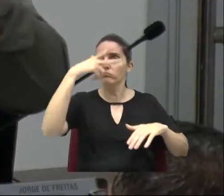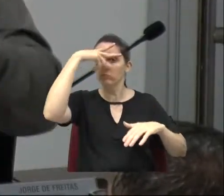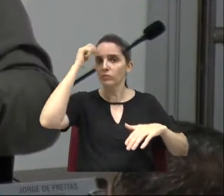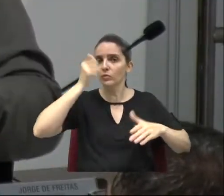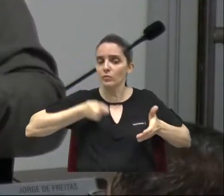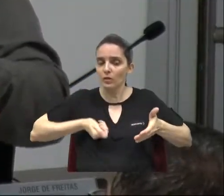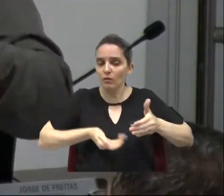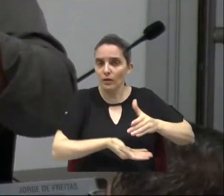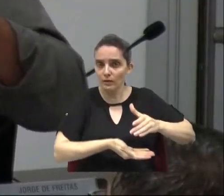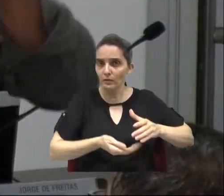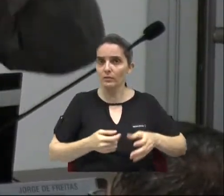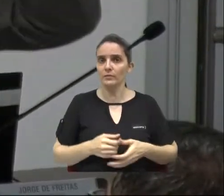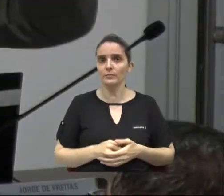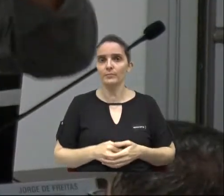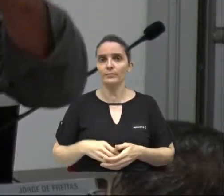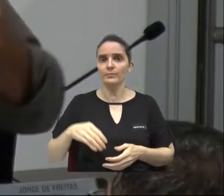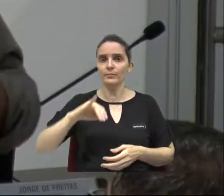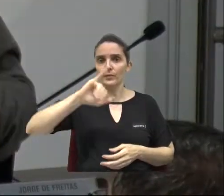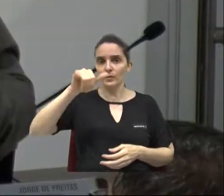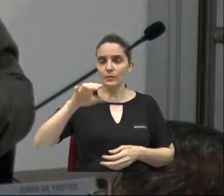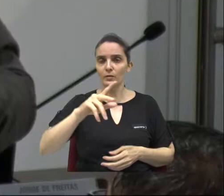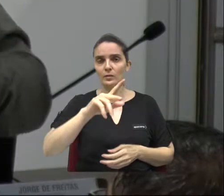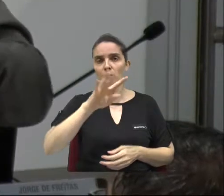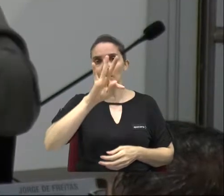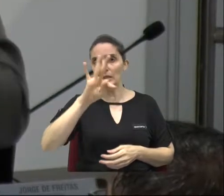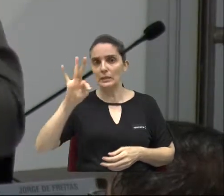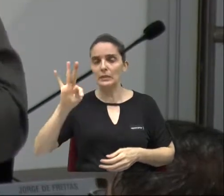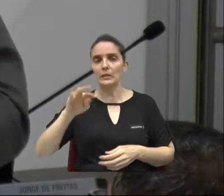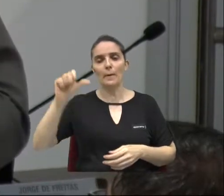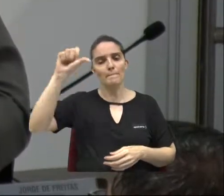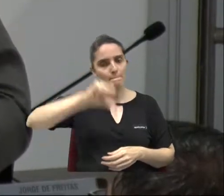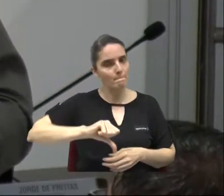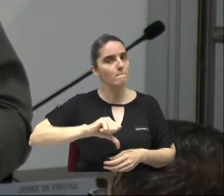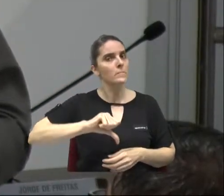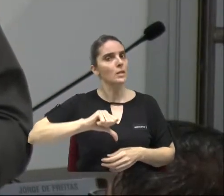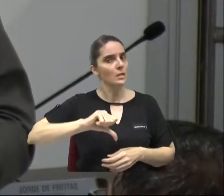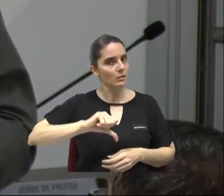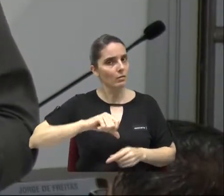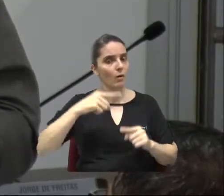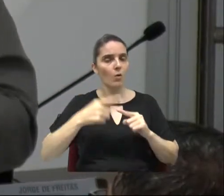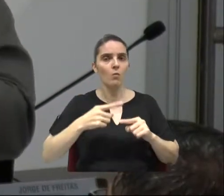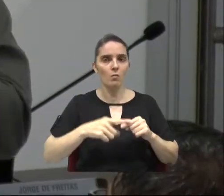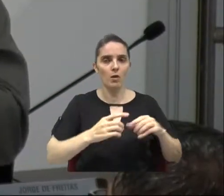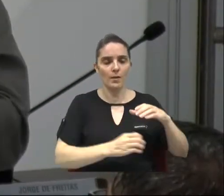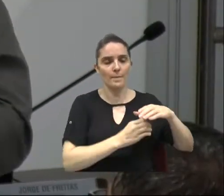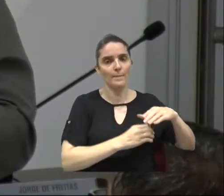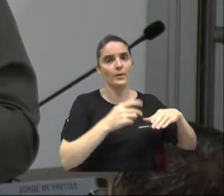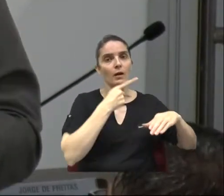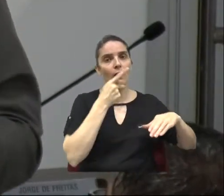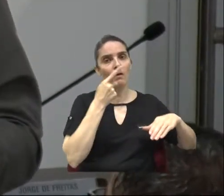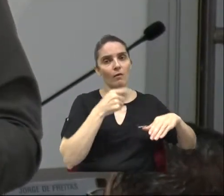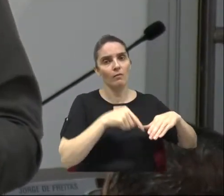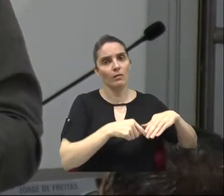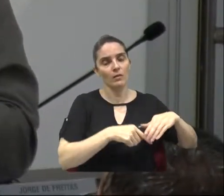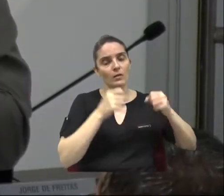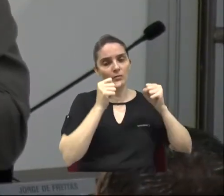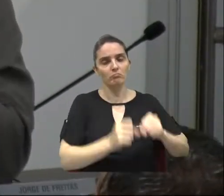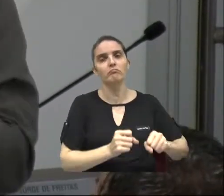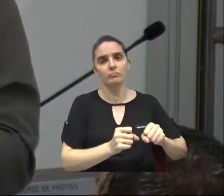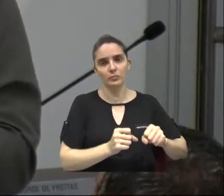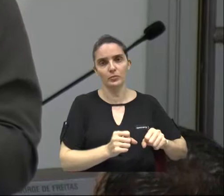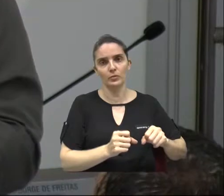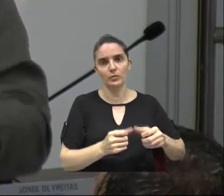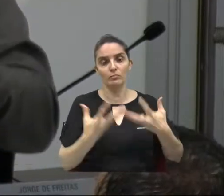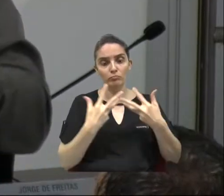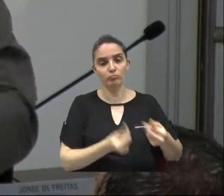que vir, então, da JTP vai ser pior ainda, porque eles falaram que tem condição de assumir o transporte, que eles têm local para deixar os ônibus, que eles